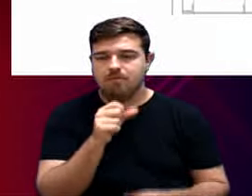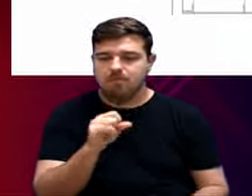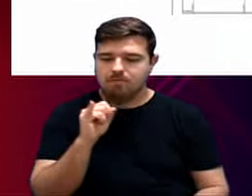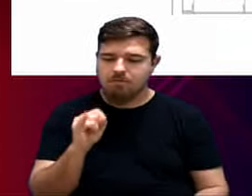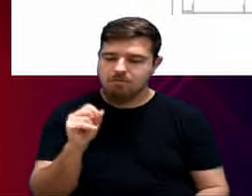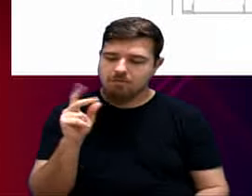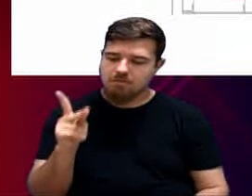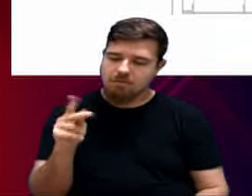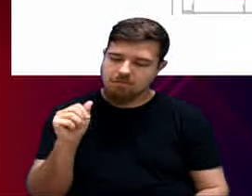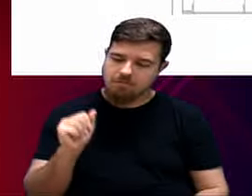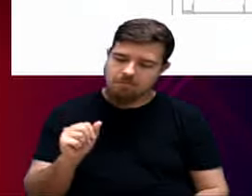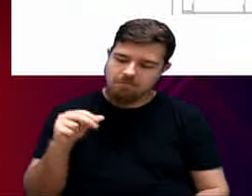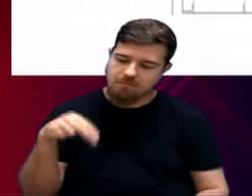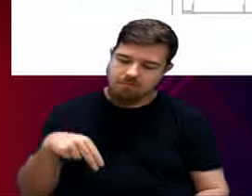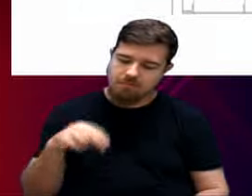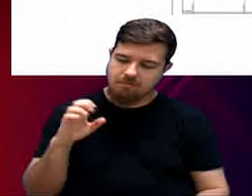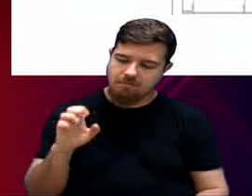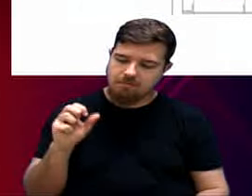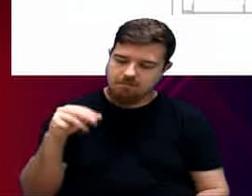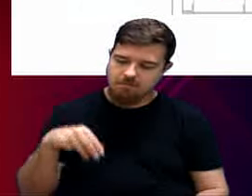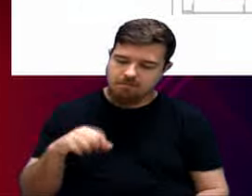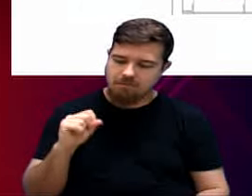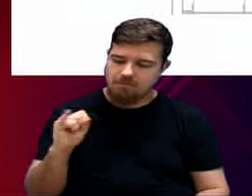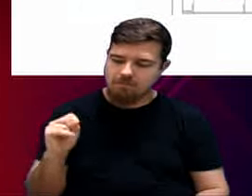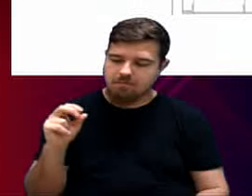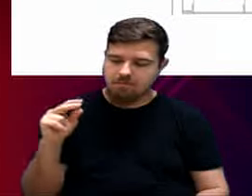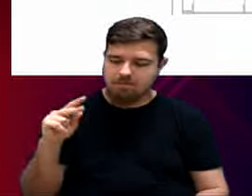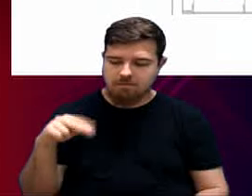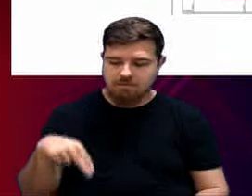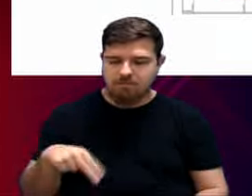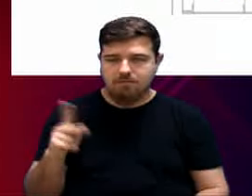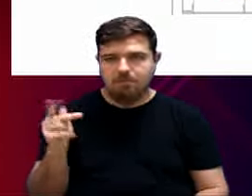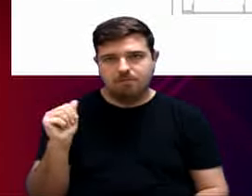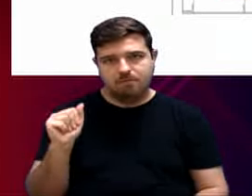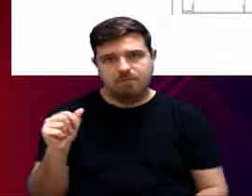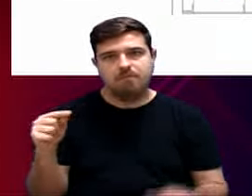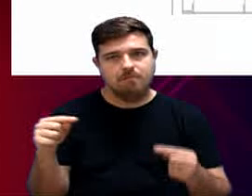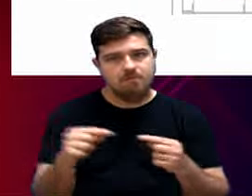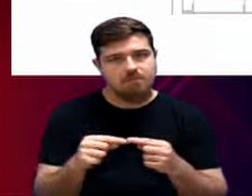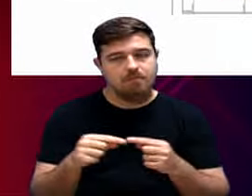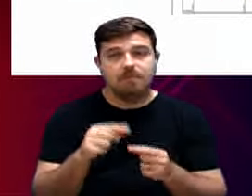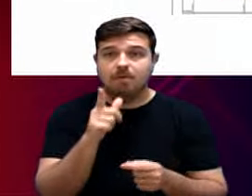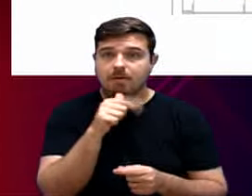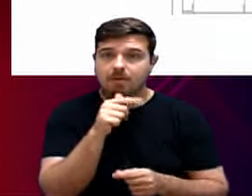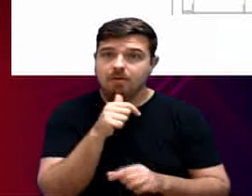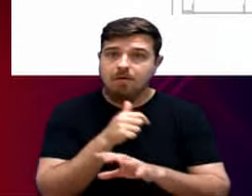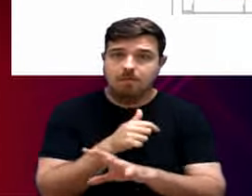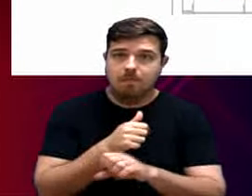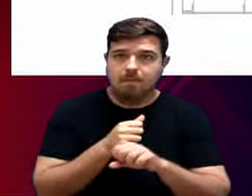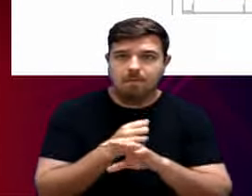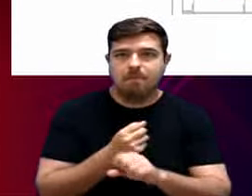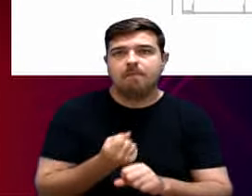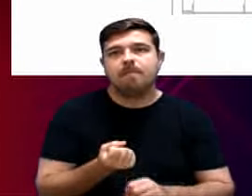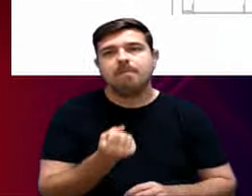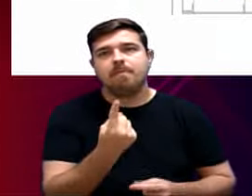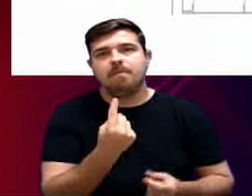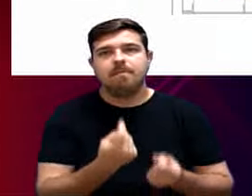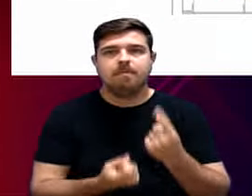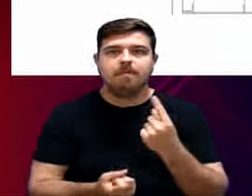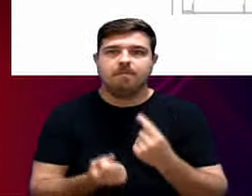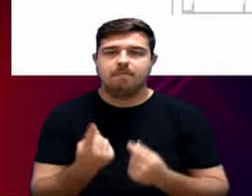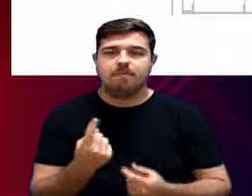eh considerado como abastecimento eh esporádico pro município de Sorocaba e assim como